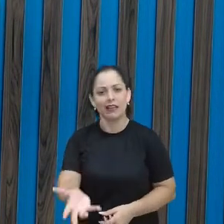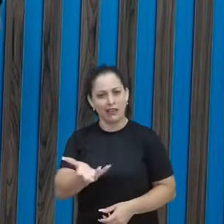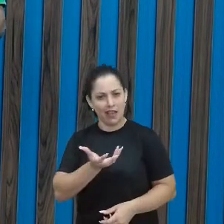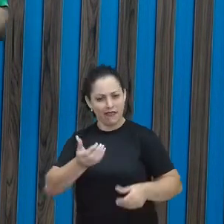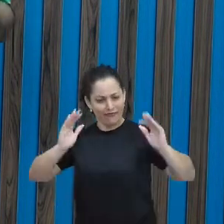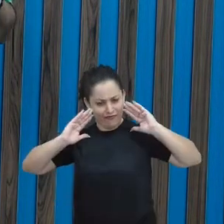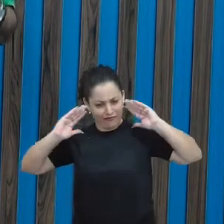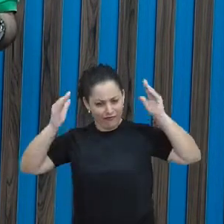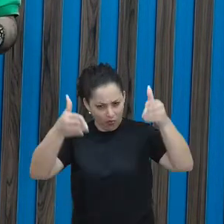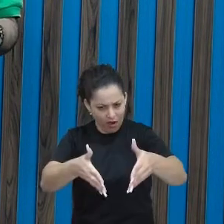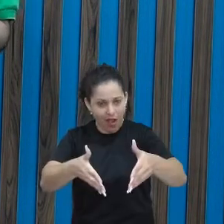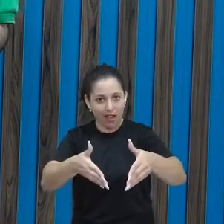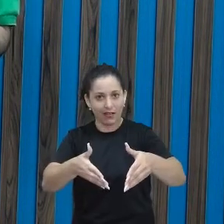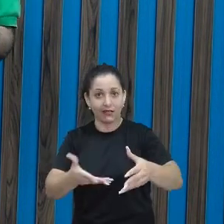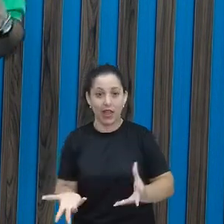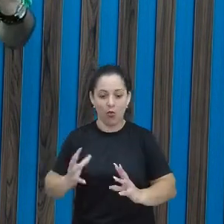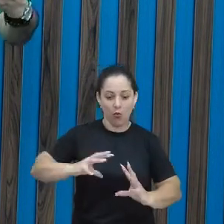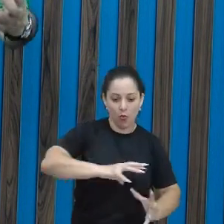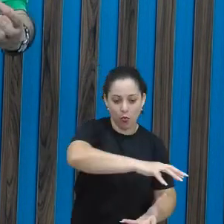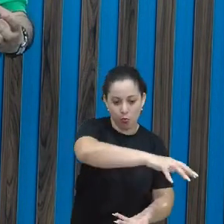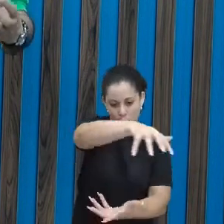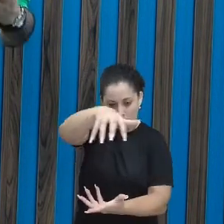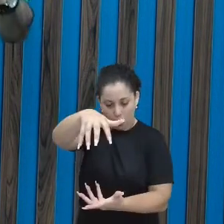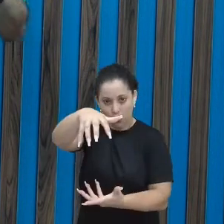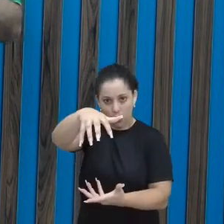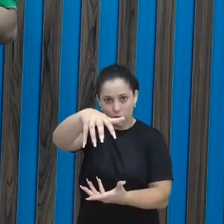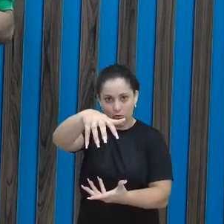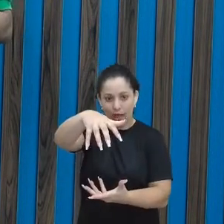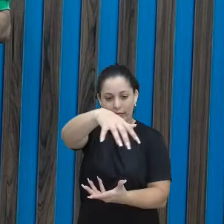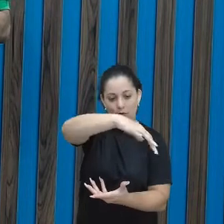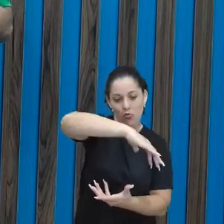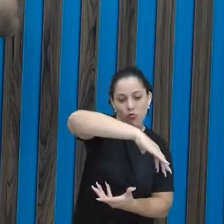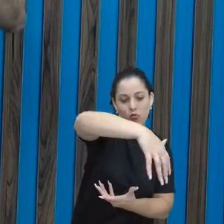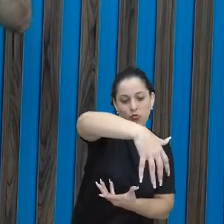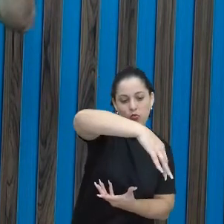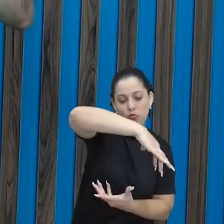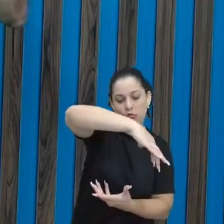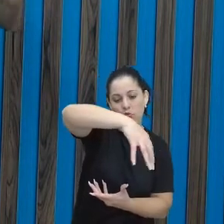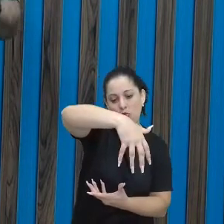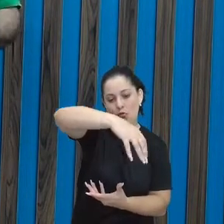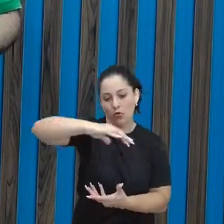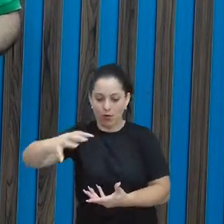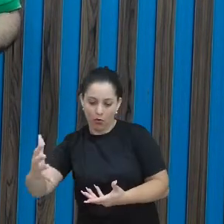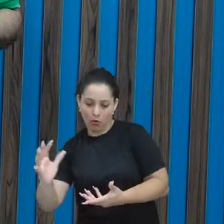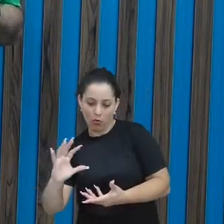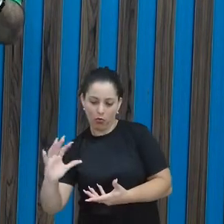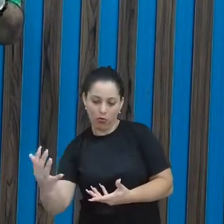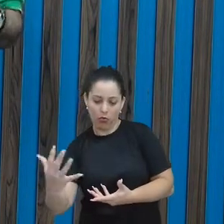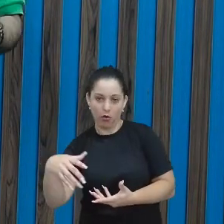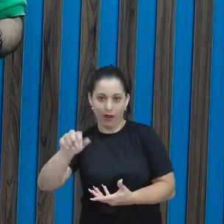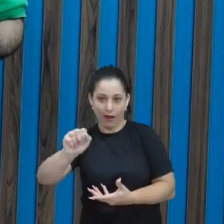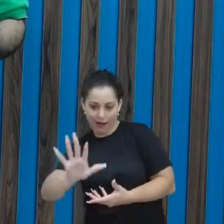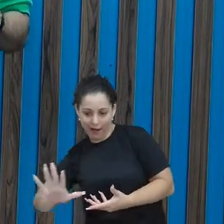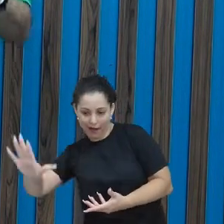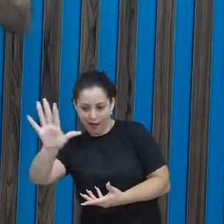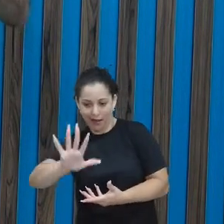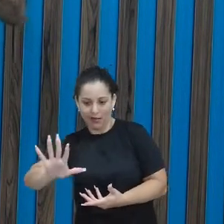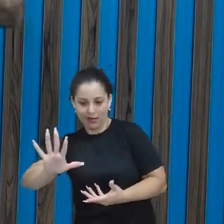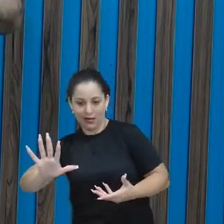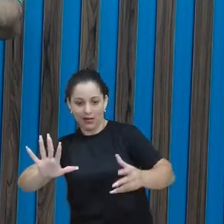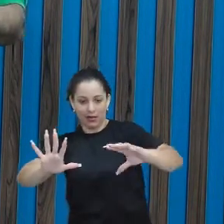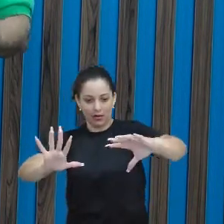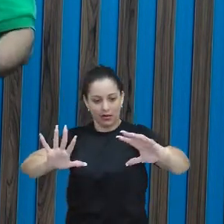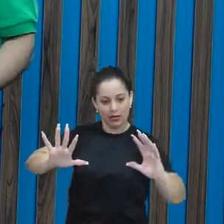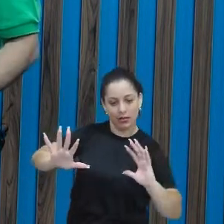olhar para esses dois continentes, África e Ásia. E a colonização aí ela vai se dar de outra forma, a gente vai